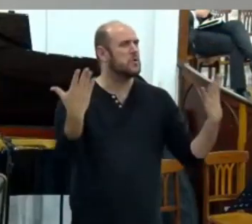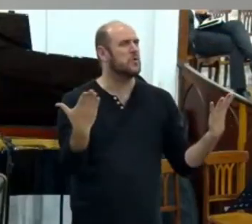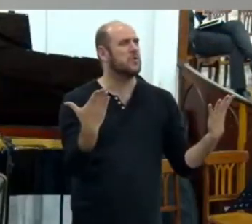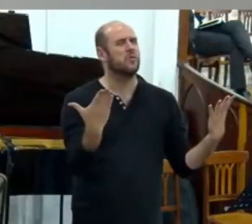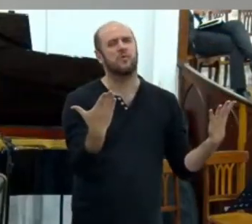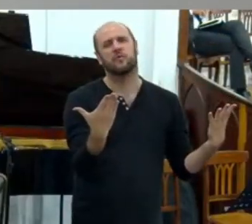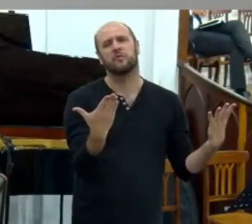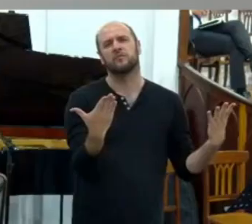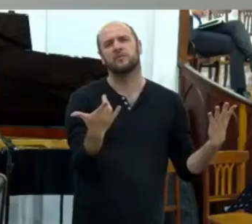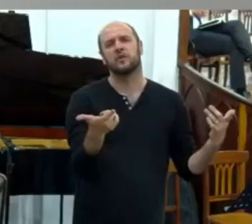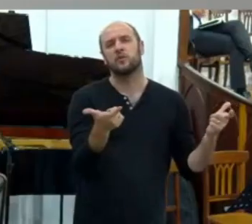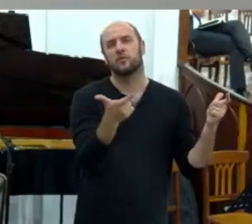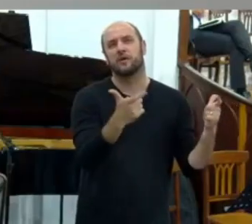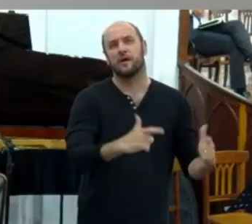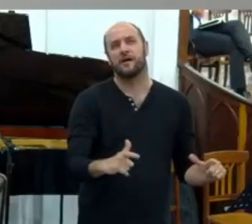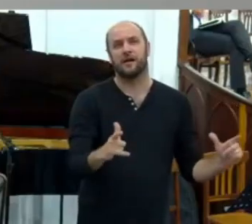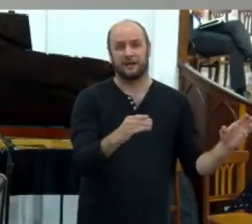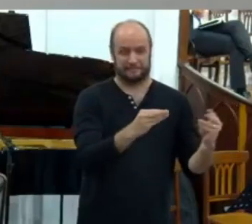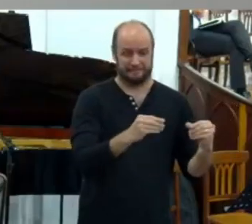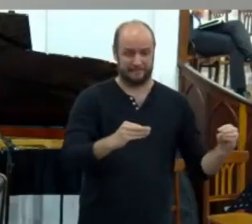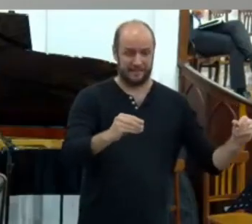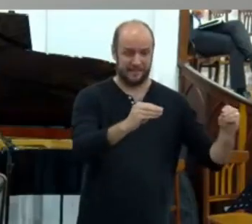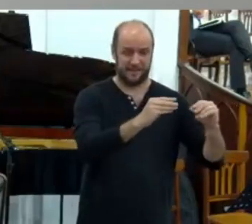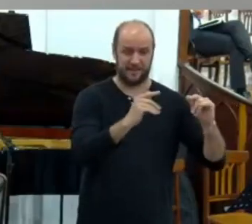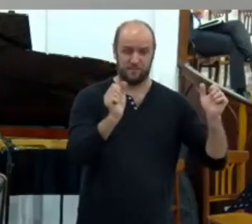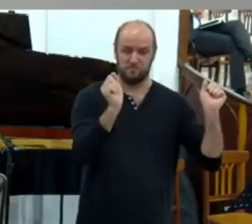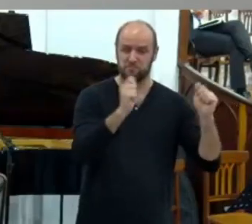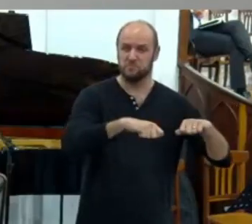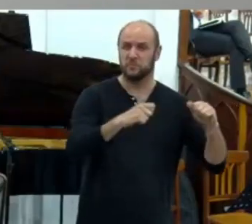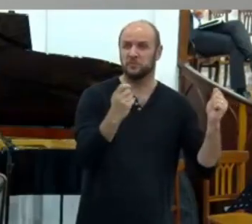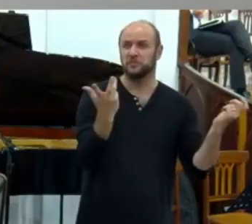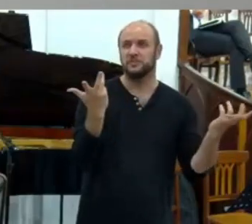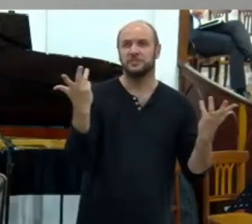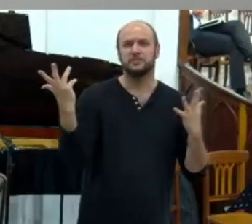uma terra onde eles poderiam